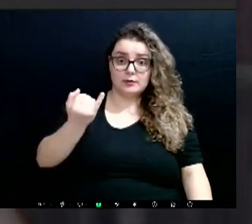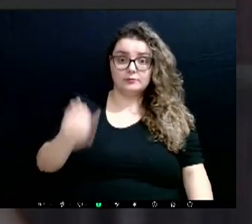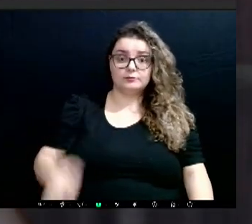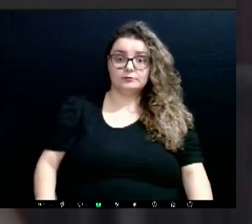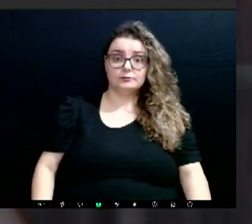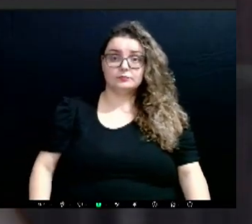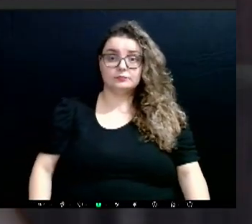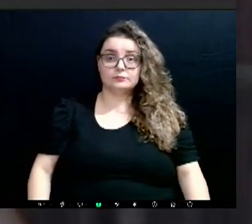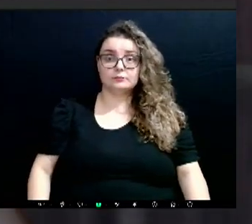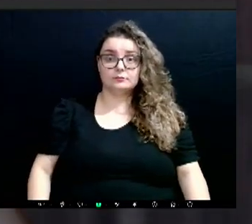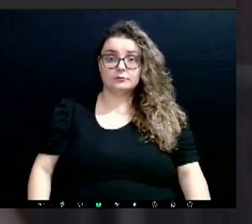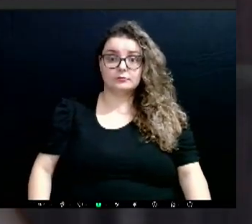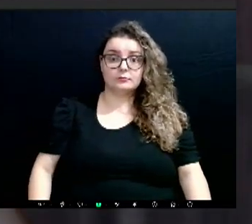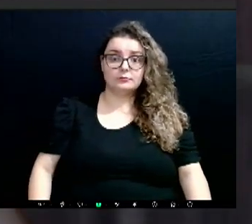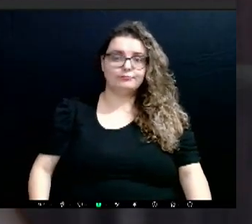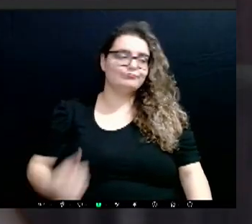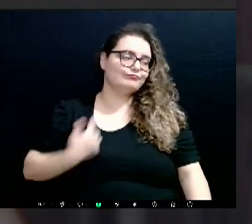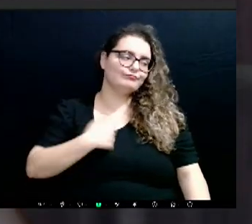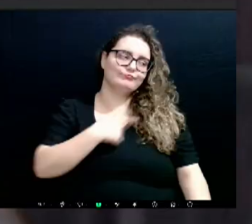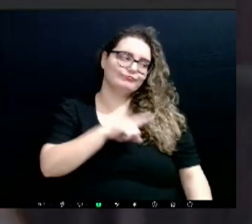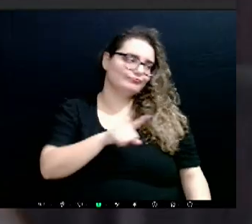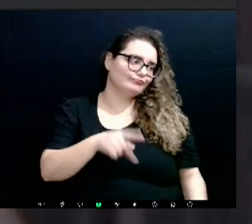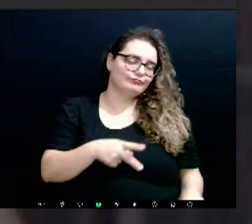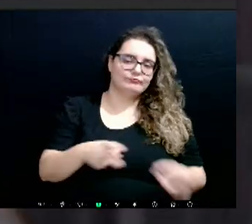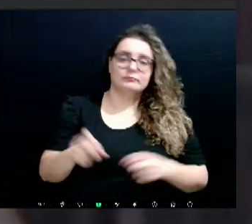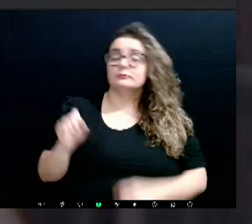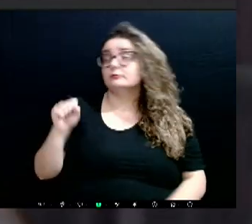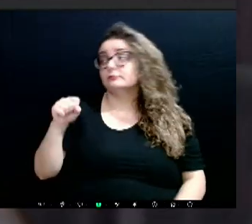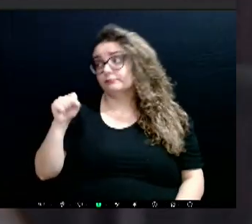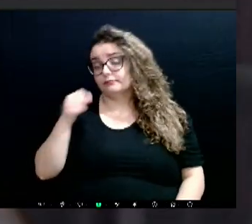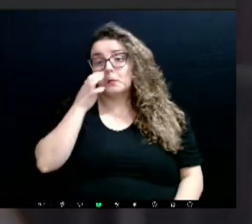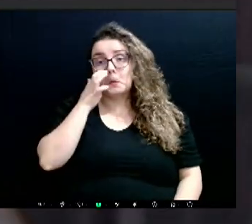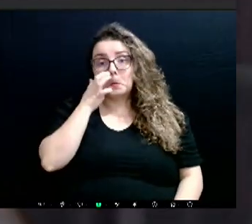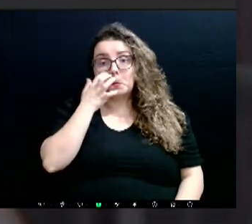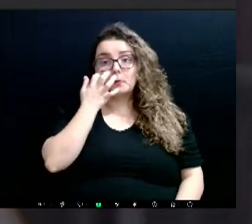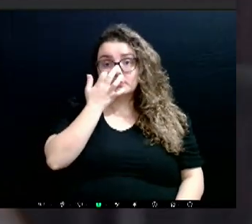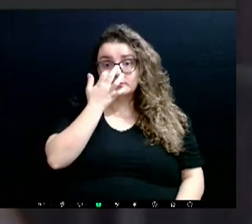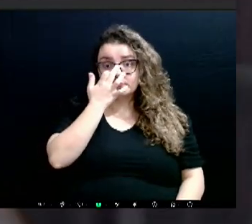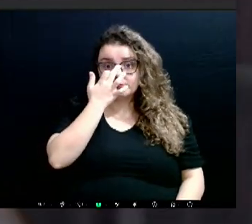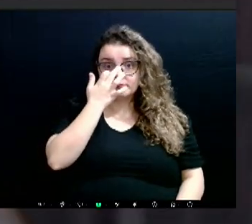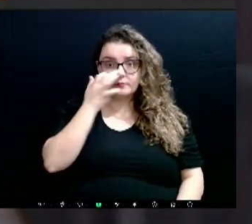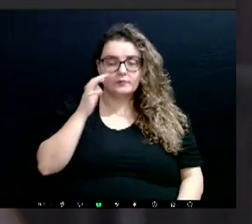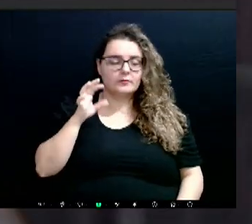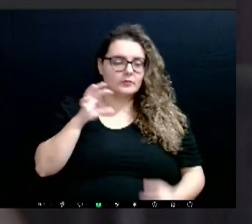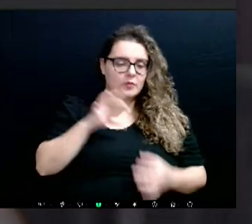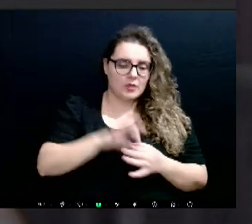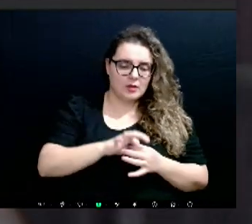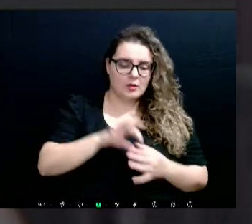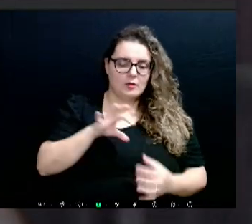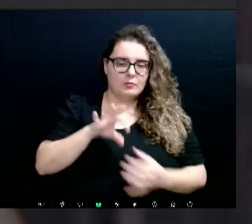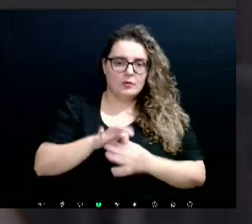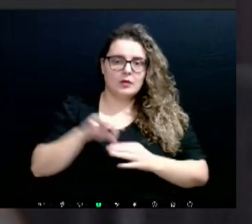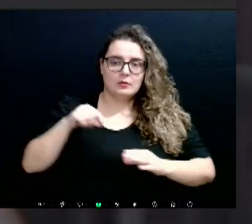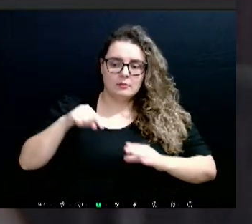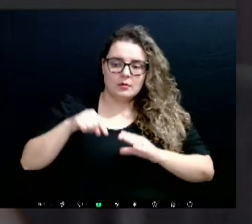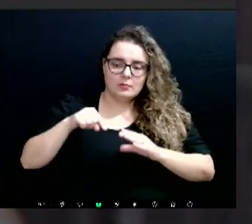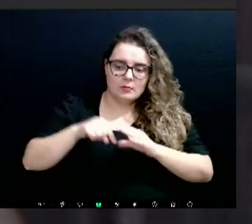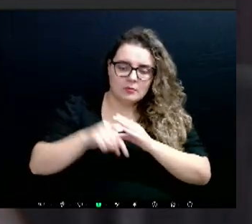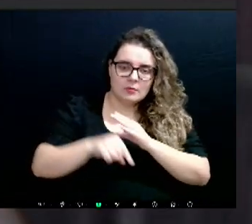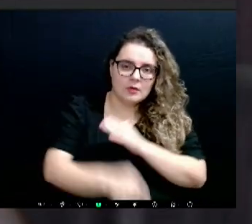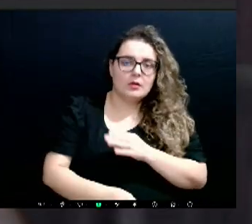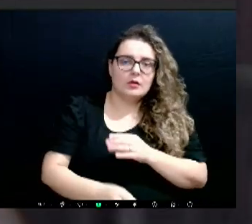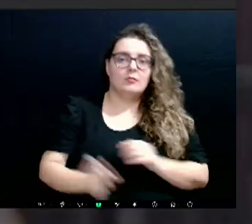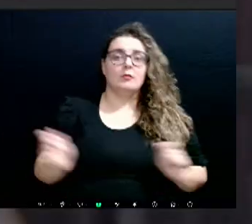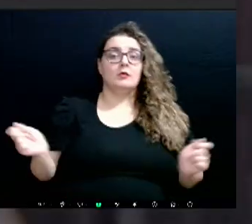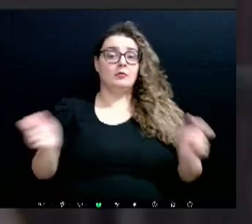Praticamente a gente não percebe. Uhum. E a gente vai simplesmente se conectando. E o sinal principal